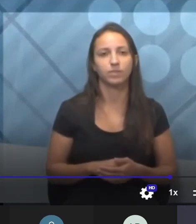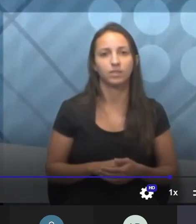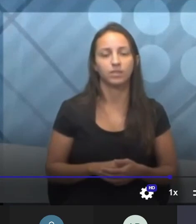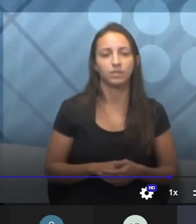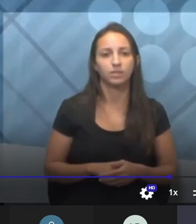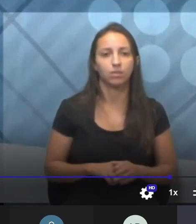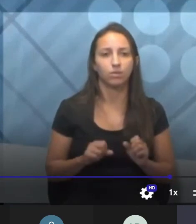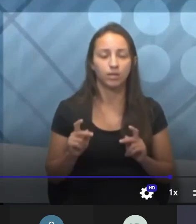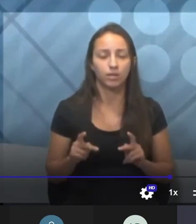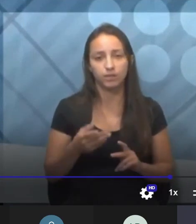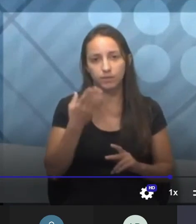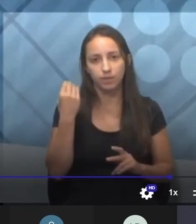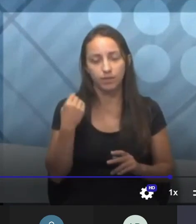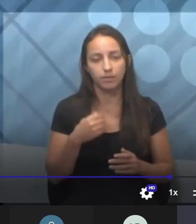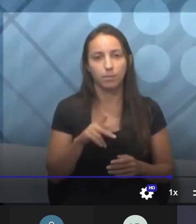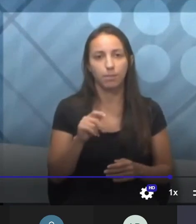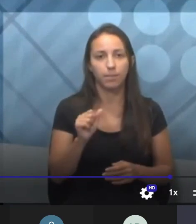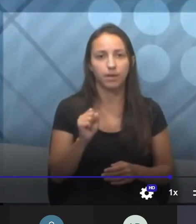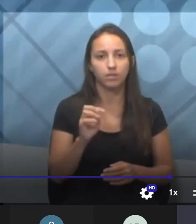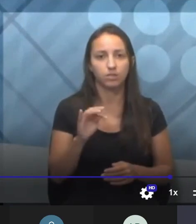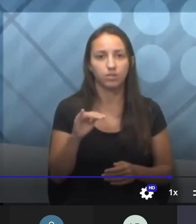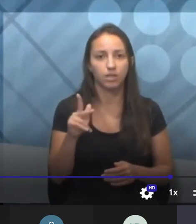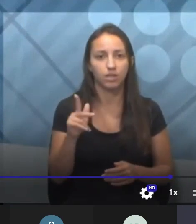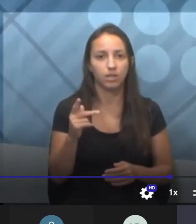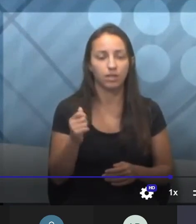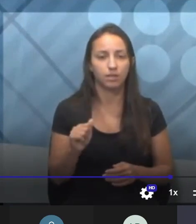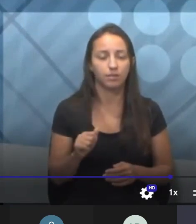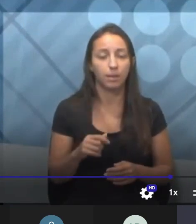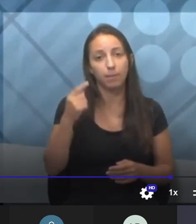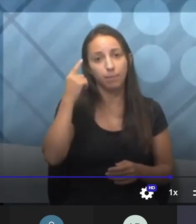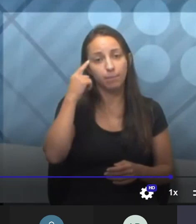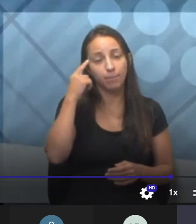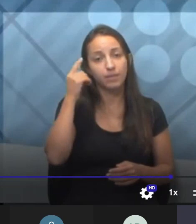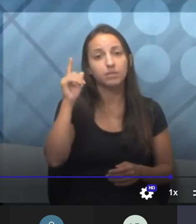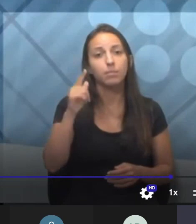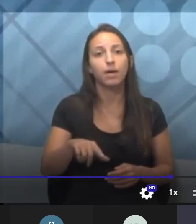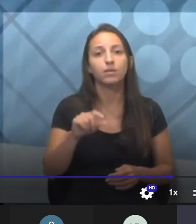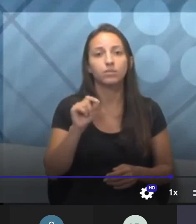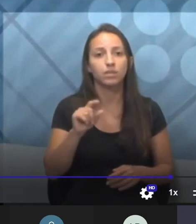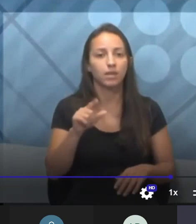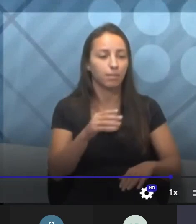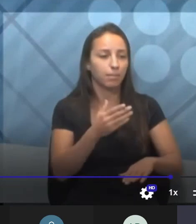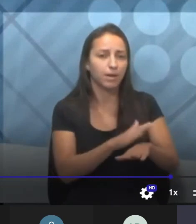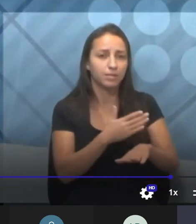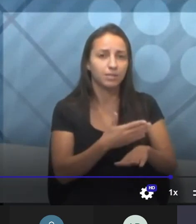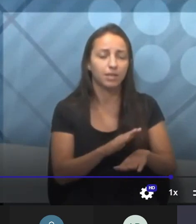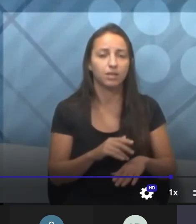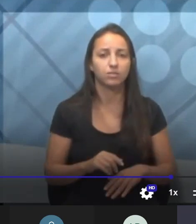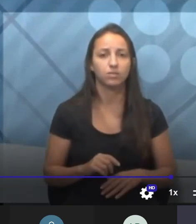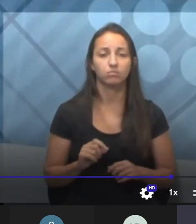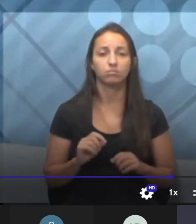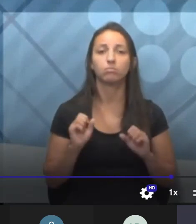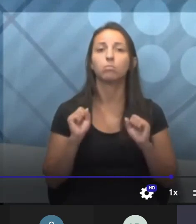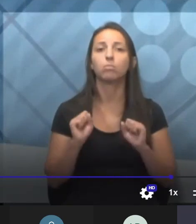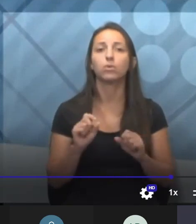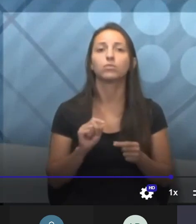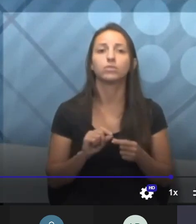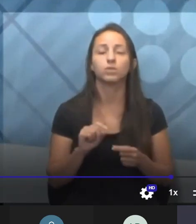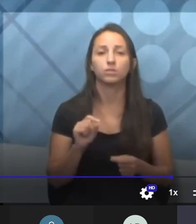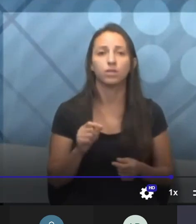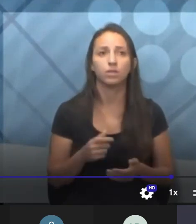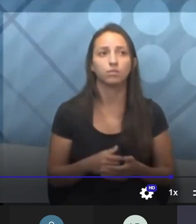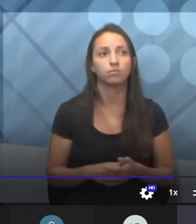não vai ser bacana, então esquece, tá? Nesses ambientes, pense mais na praticidade. O que você pode fazer?